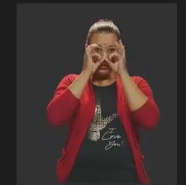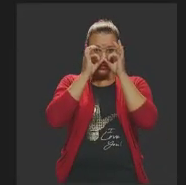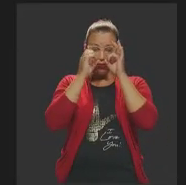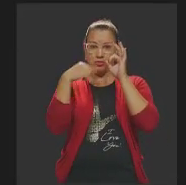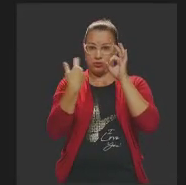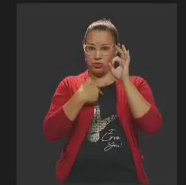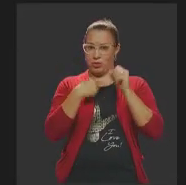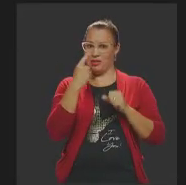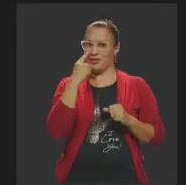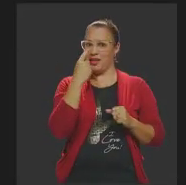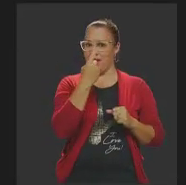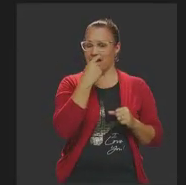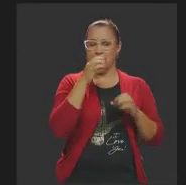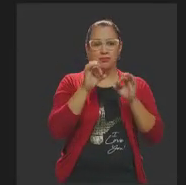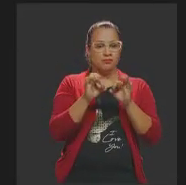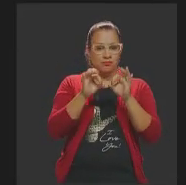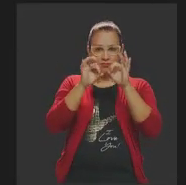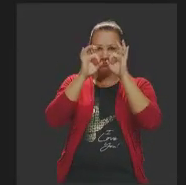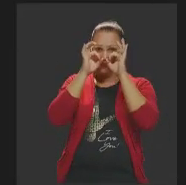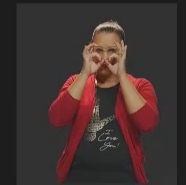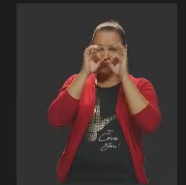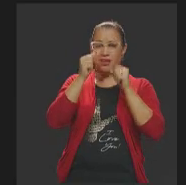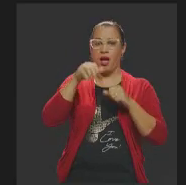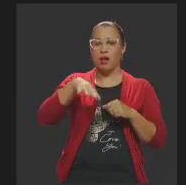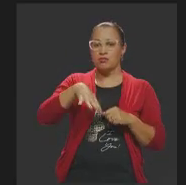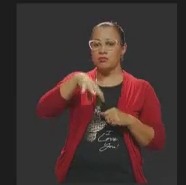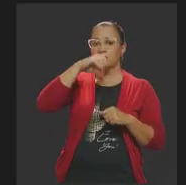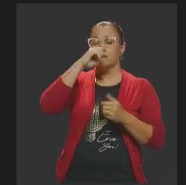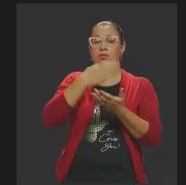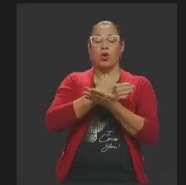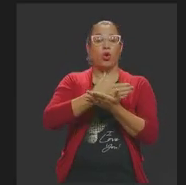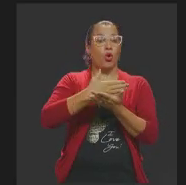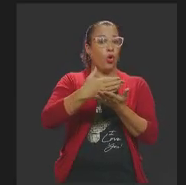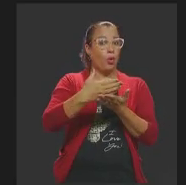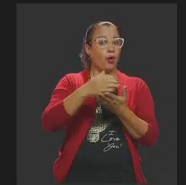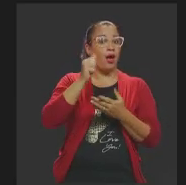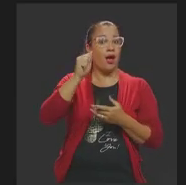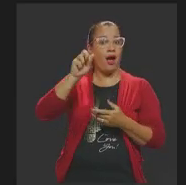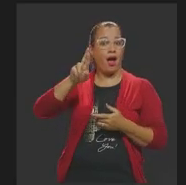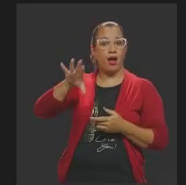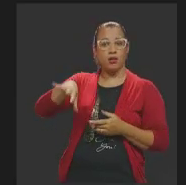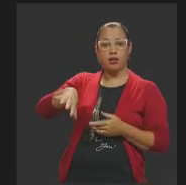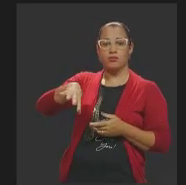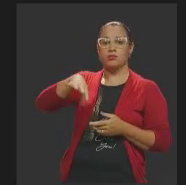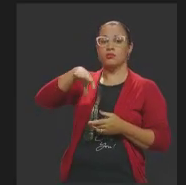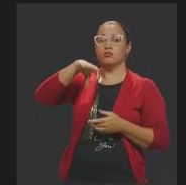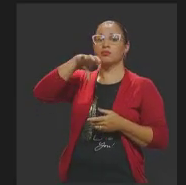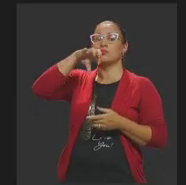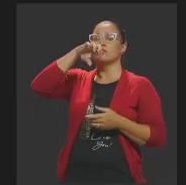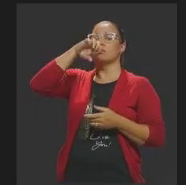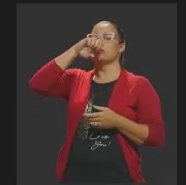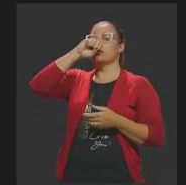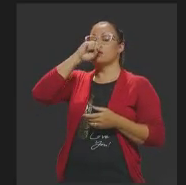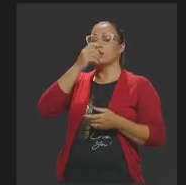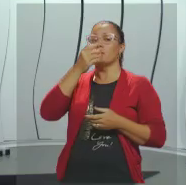assim, do nosso nariz, as duas entradas de ar, que começam nas narinas, então, e termina na